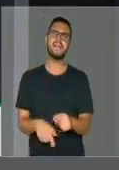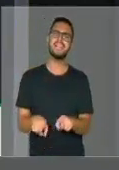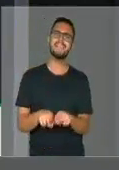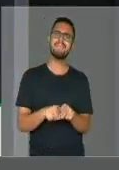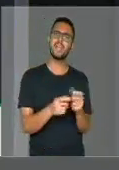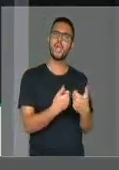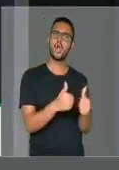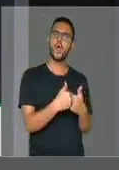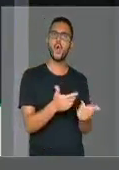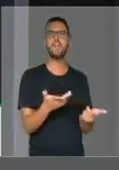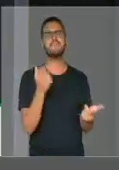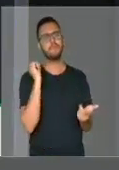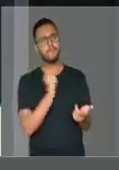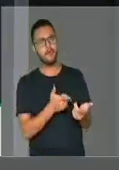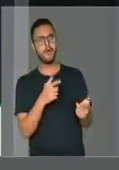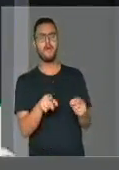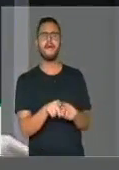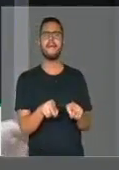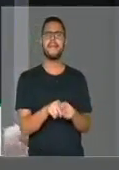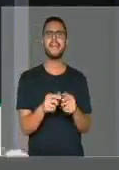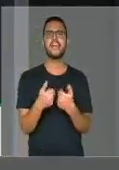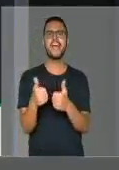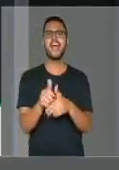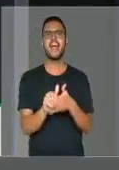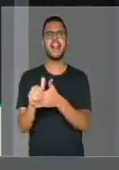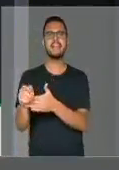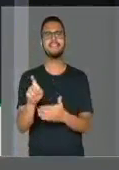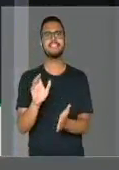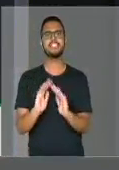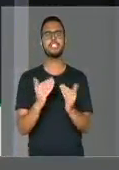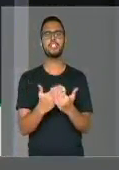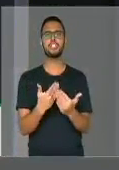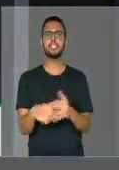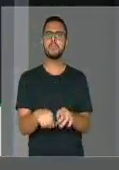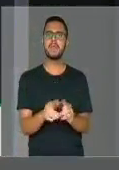escolar, nós já tivemos depredação de prédios públicos.